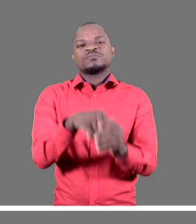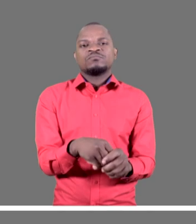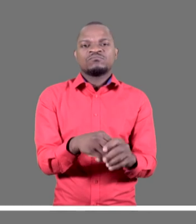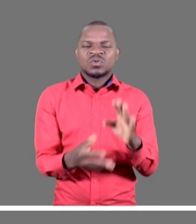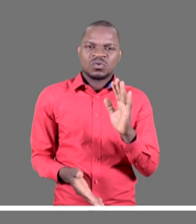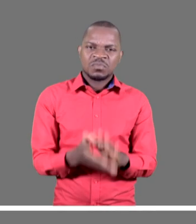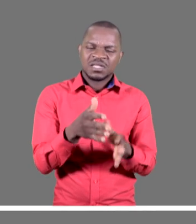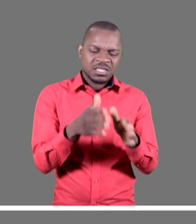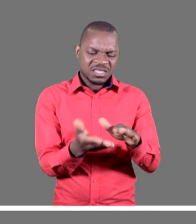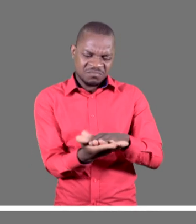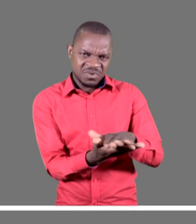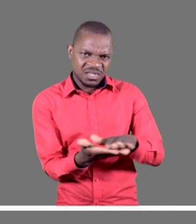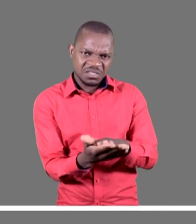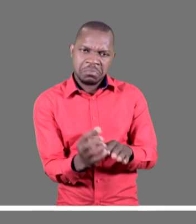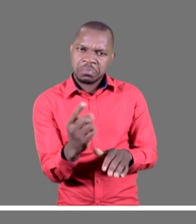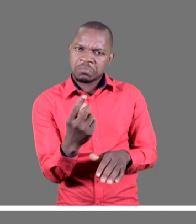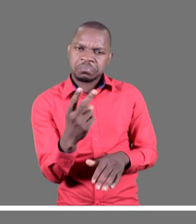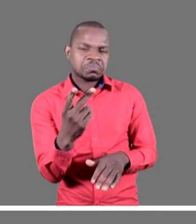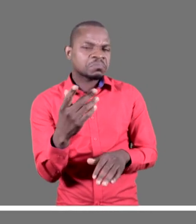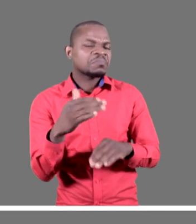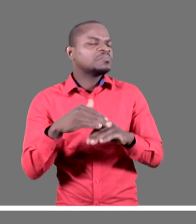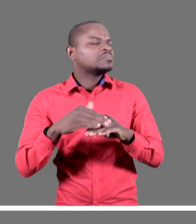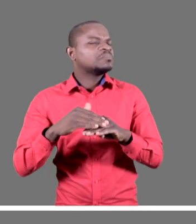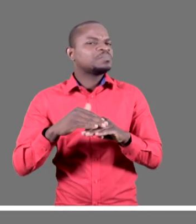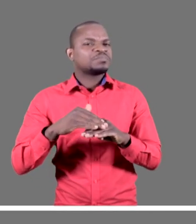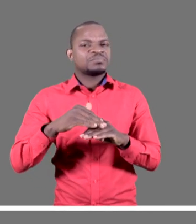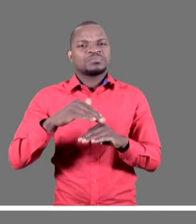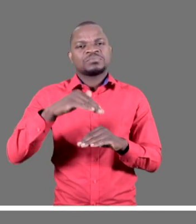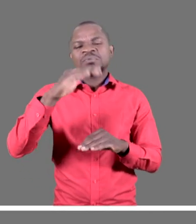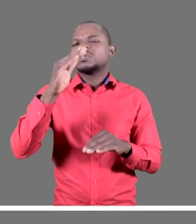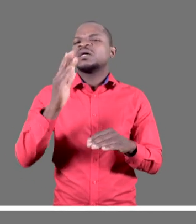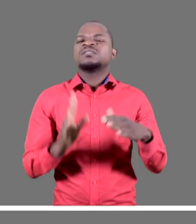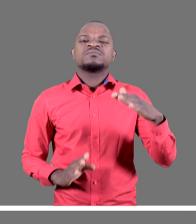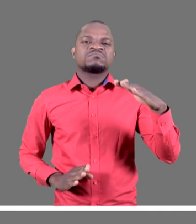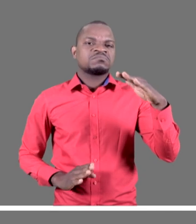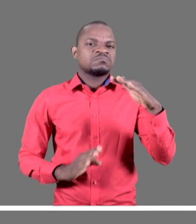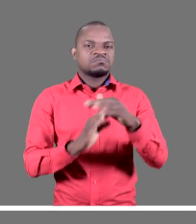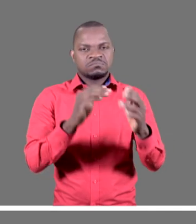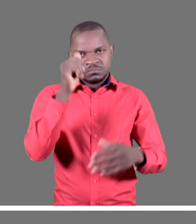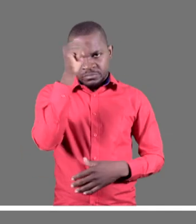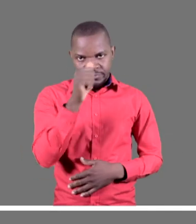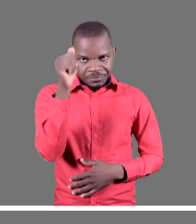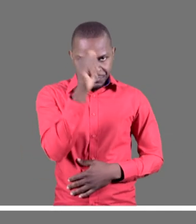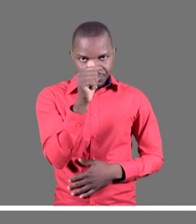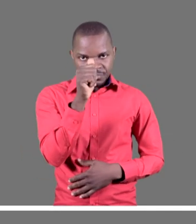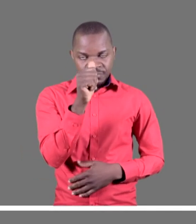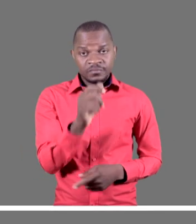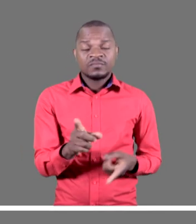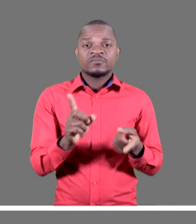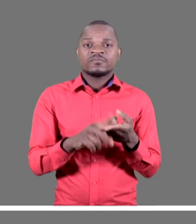o ensino pré-primário, ensino primário, ensino secundário, ensino médio, ensino superior.